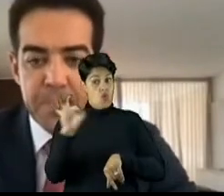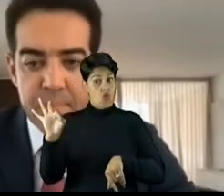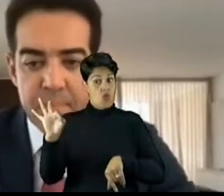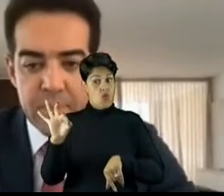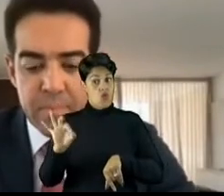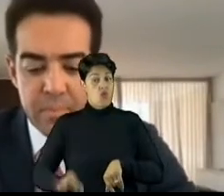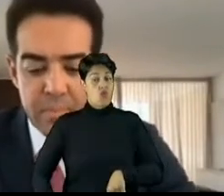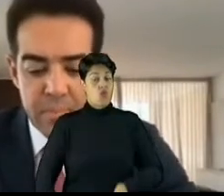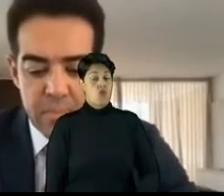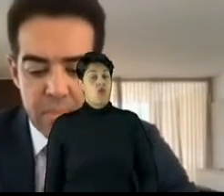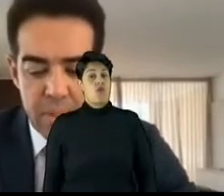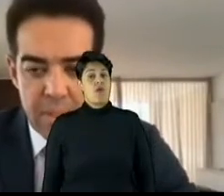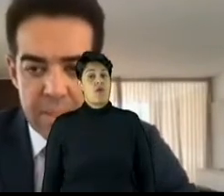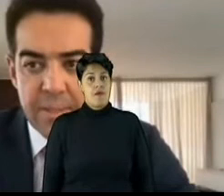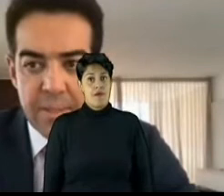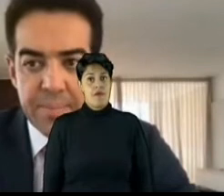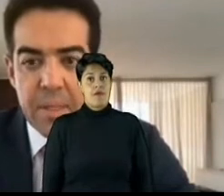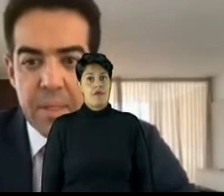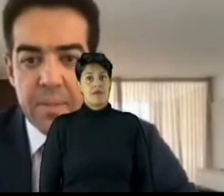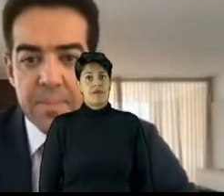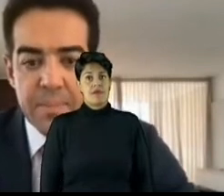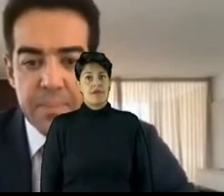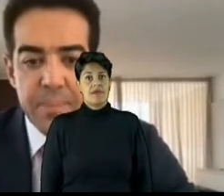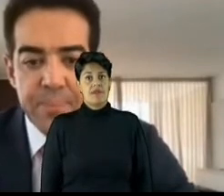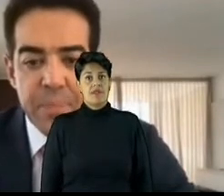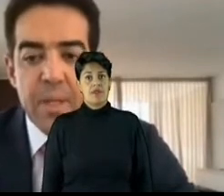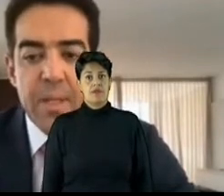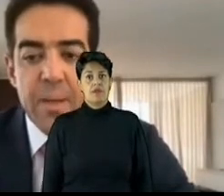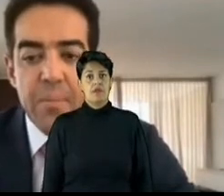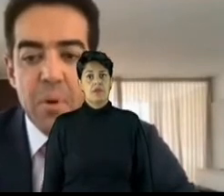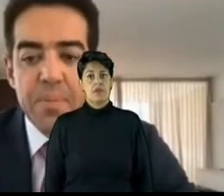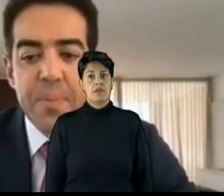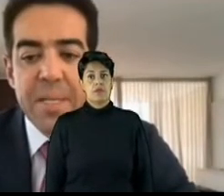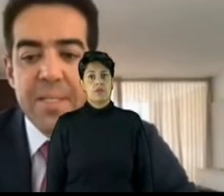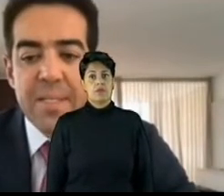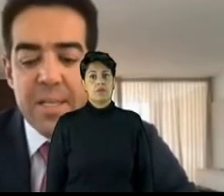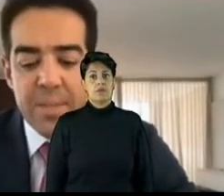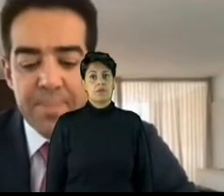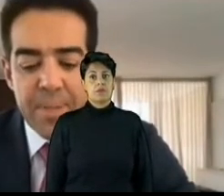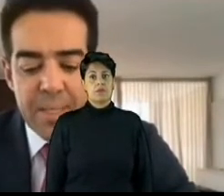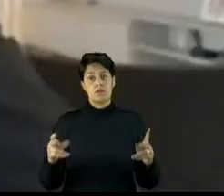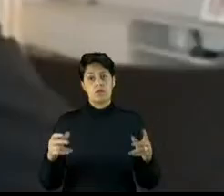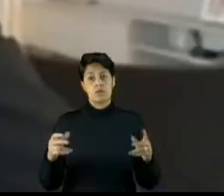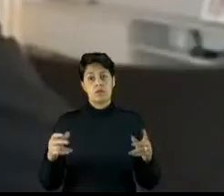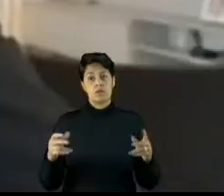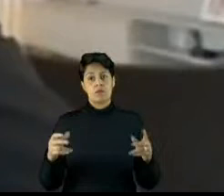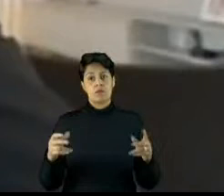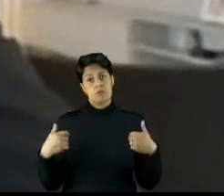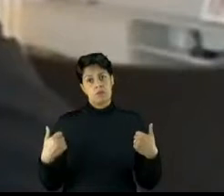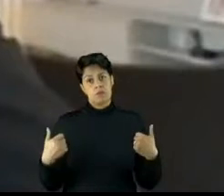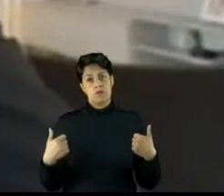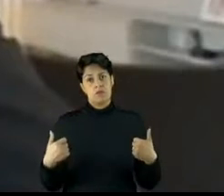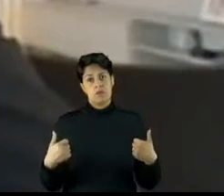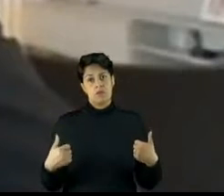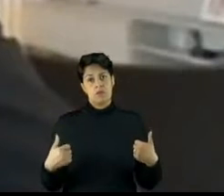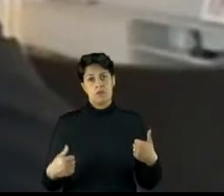seu desfecho ocorra rapidamente. Evidentemente que o relator é o condutor do processo, é